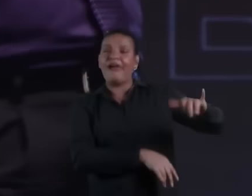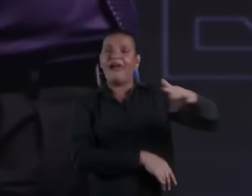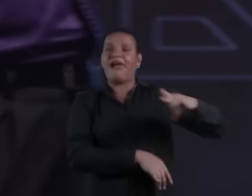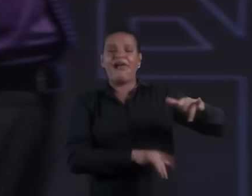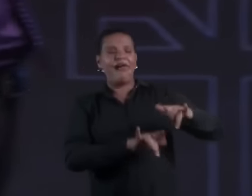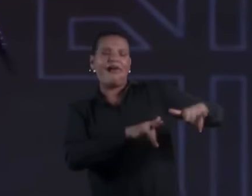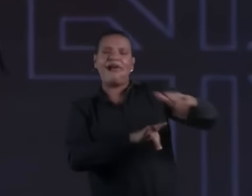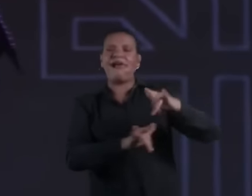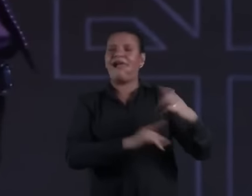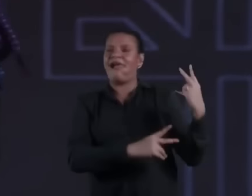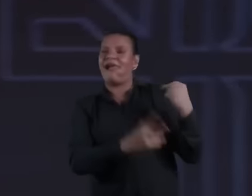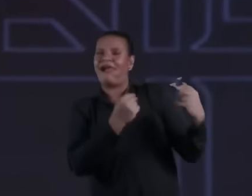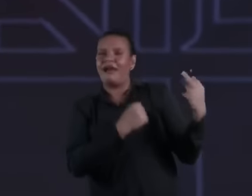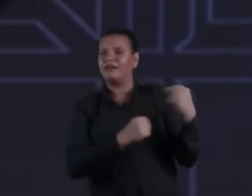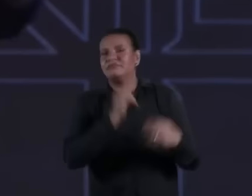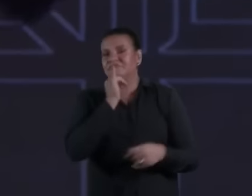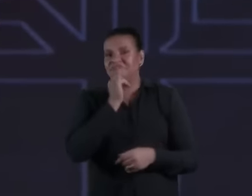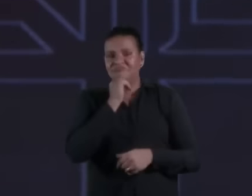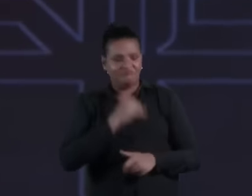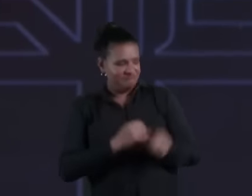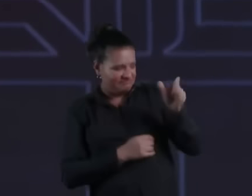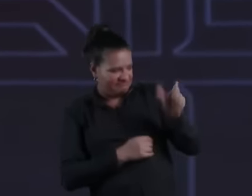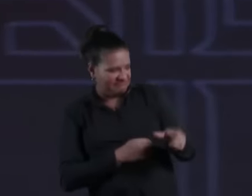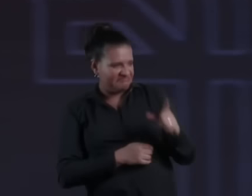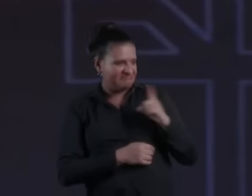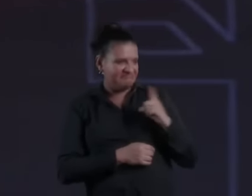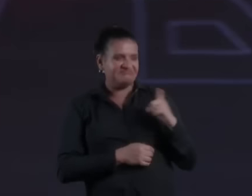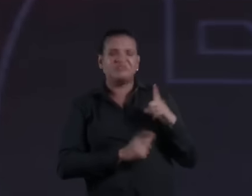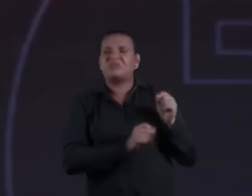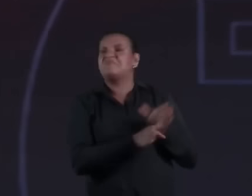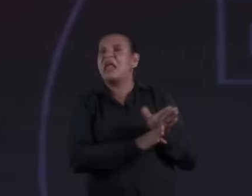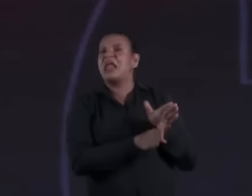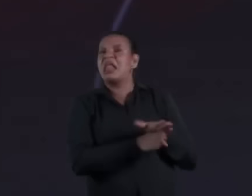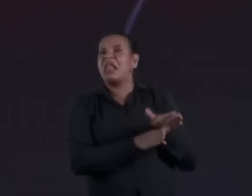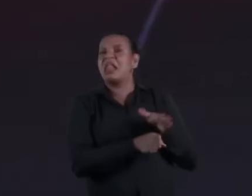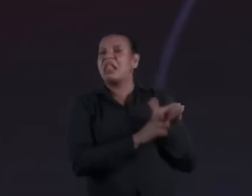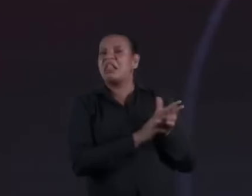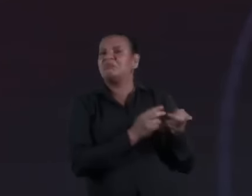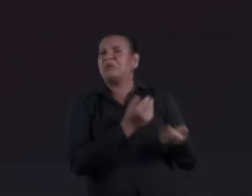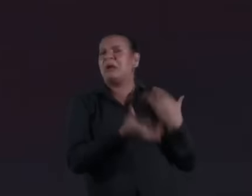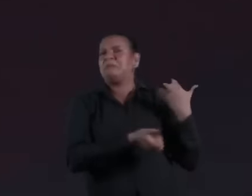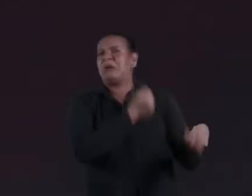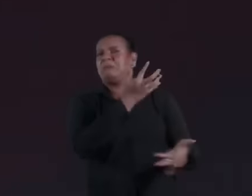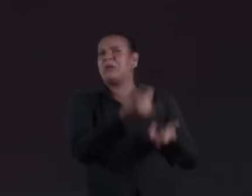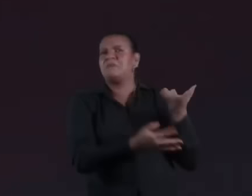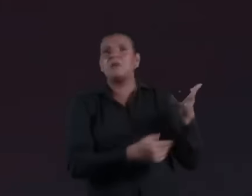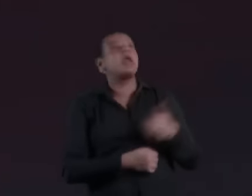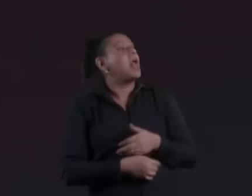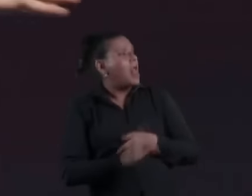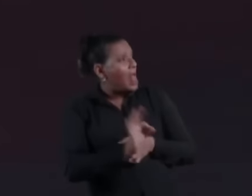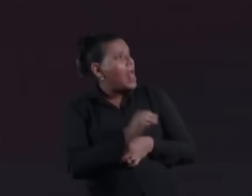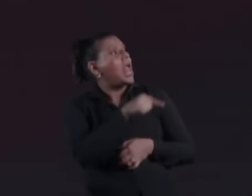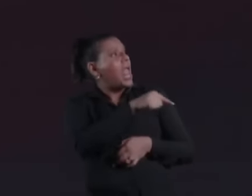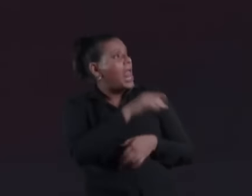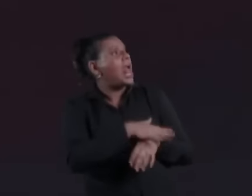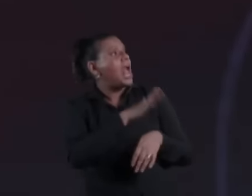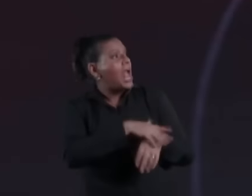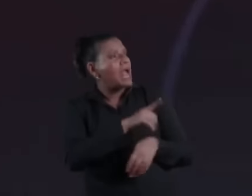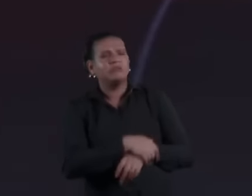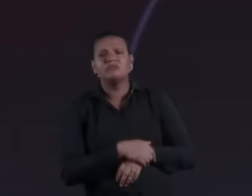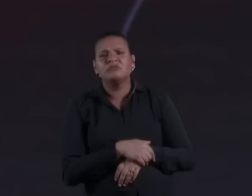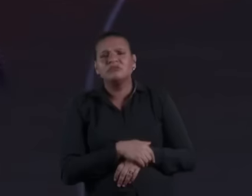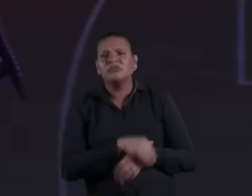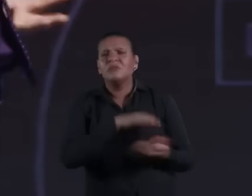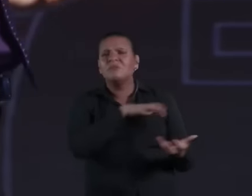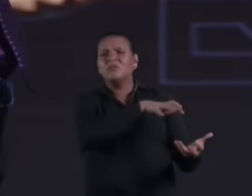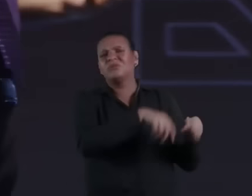discerne o indivíduo arrota vomita um monte de conceitos e acha que aquilo veio dele não aquilo veio do mundo aquilo